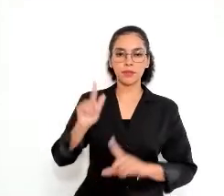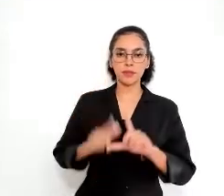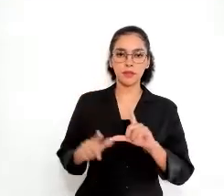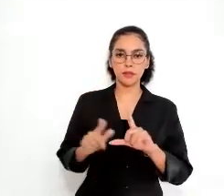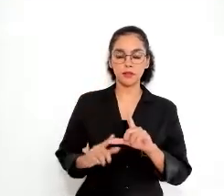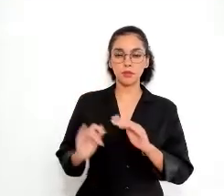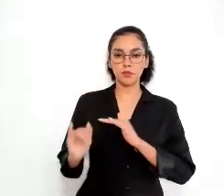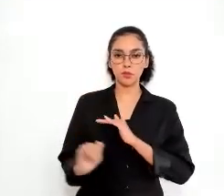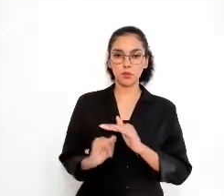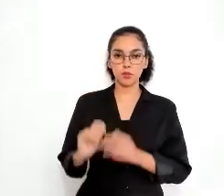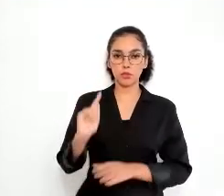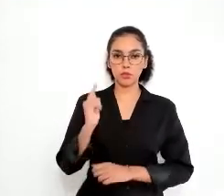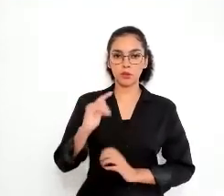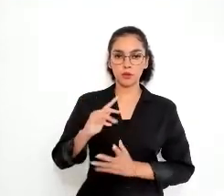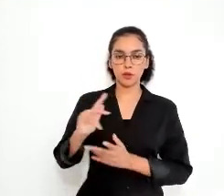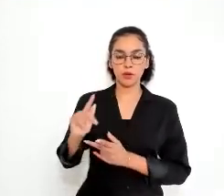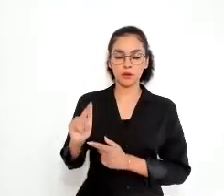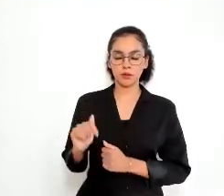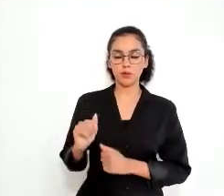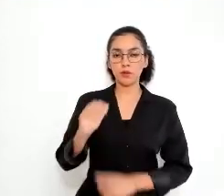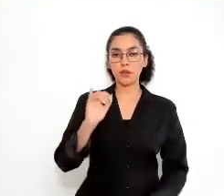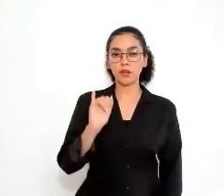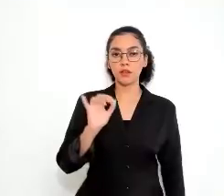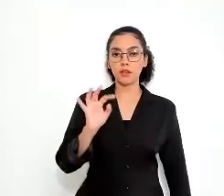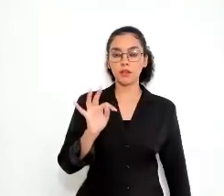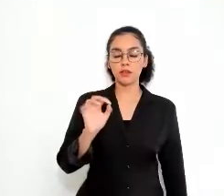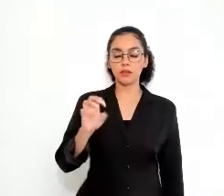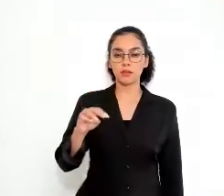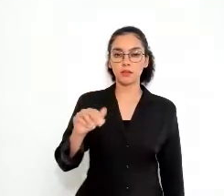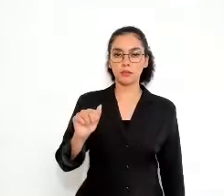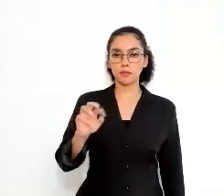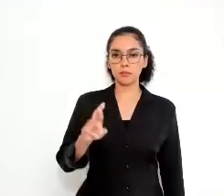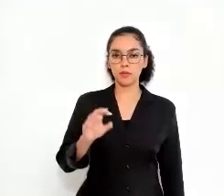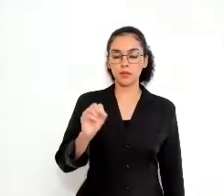Norte, Itamar de Souza.